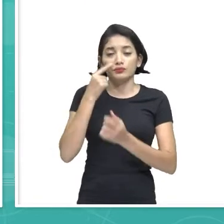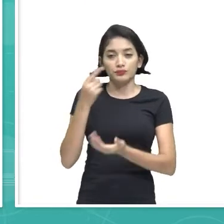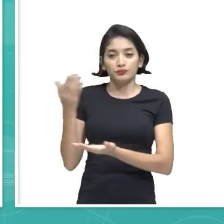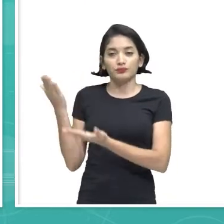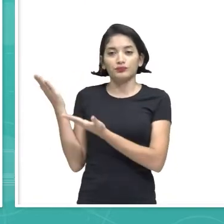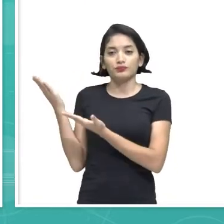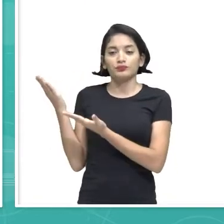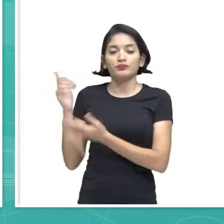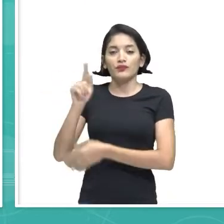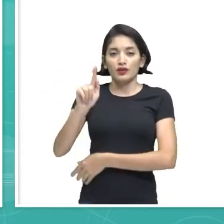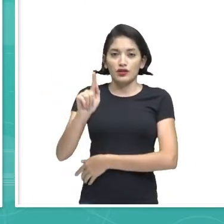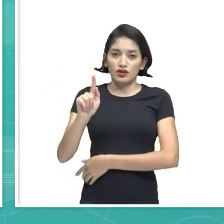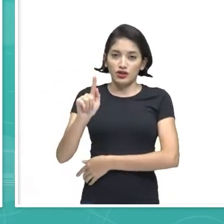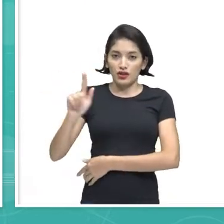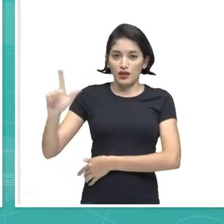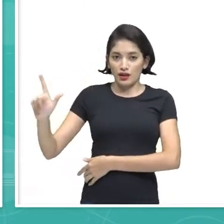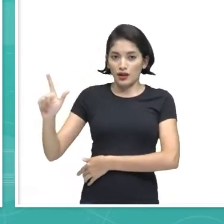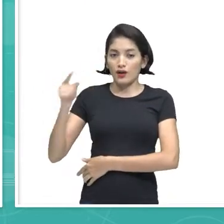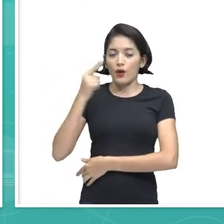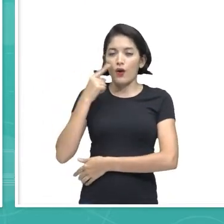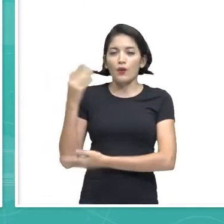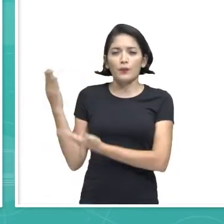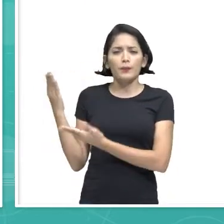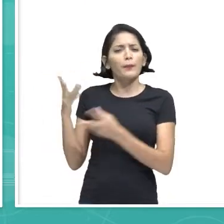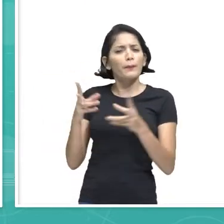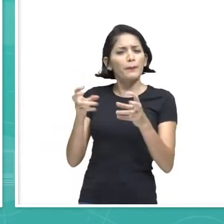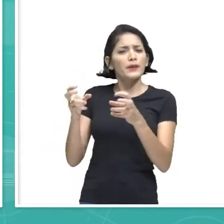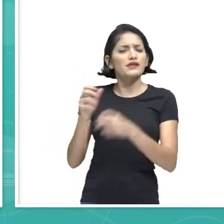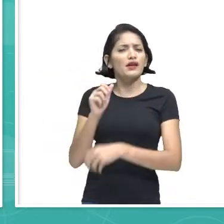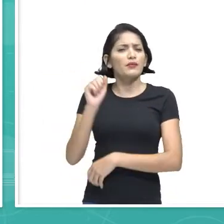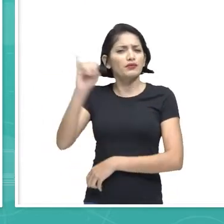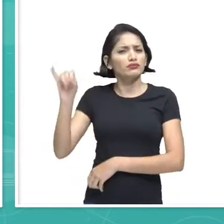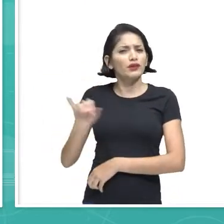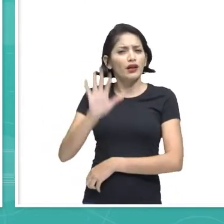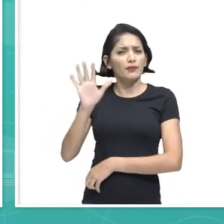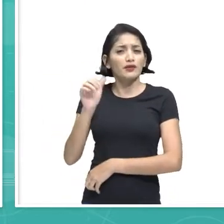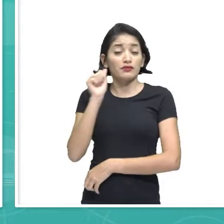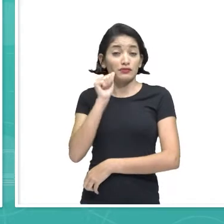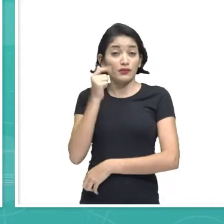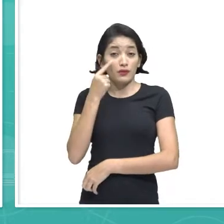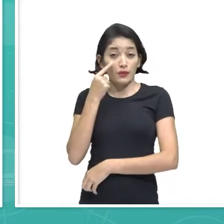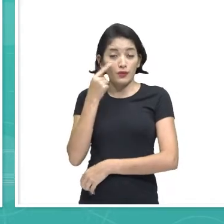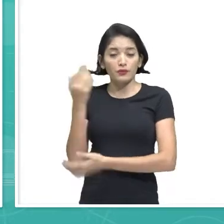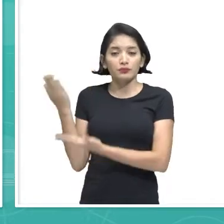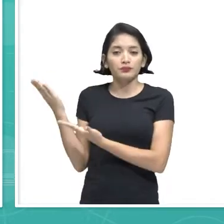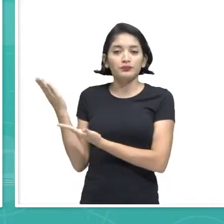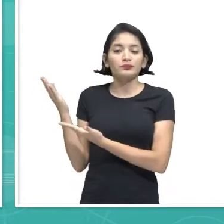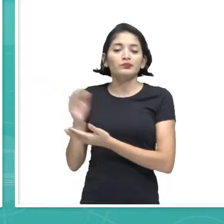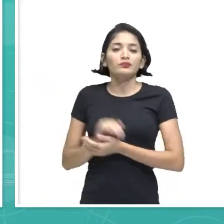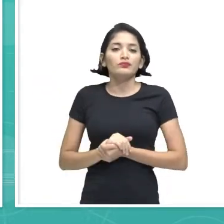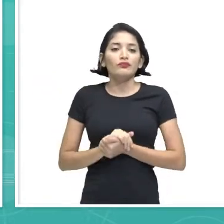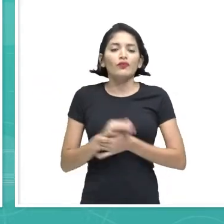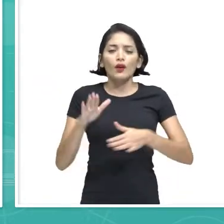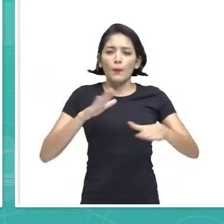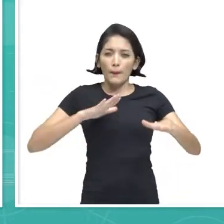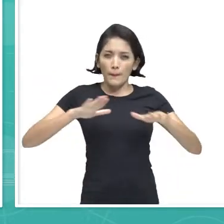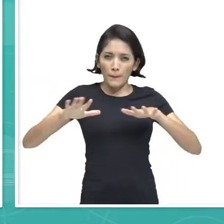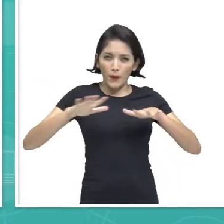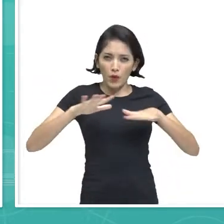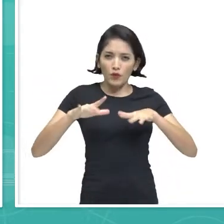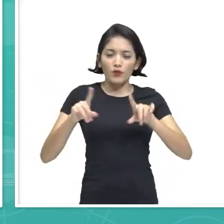ginástica localizada. Observem aqui esta imagem. Pelo movimento, na verdade,